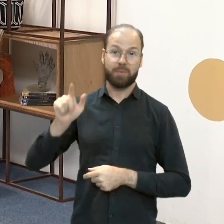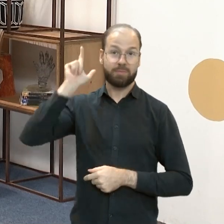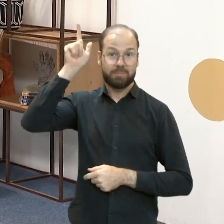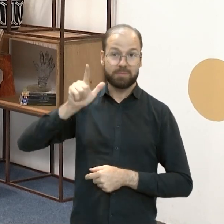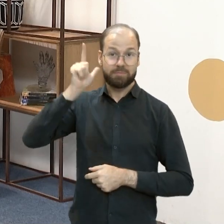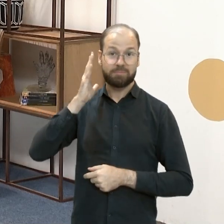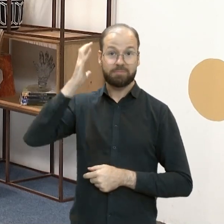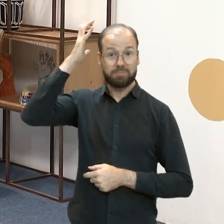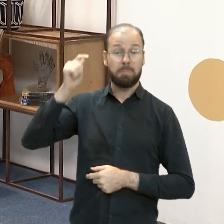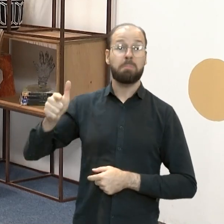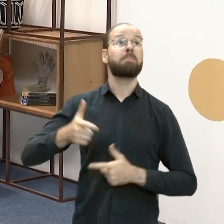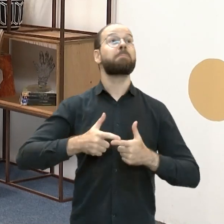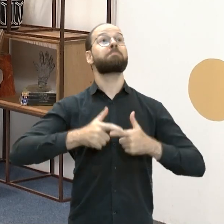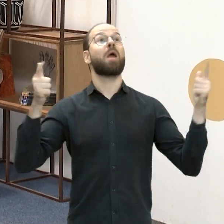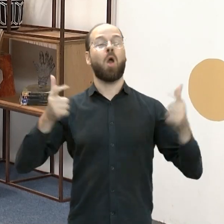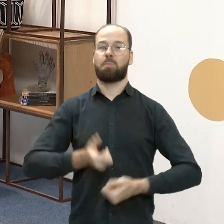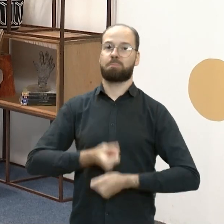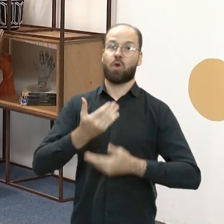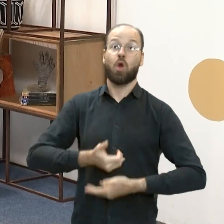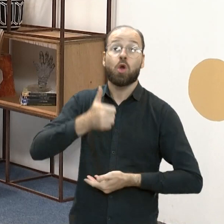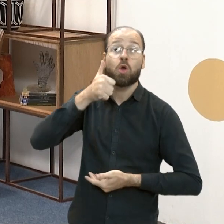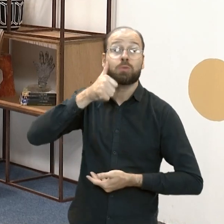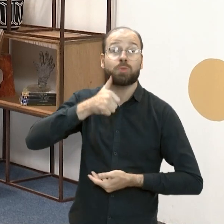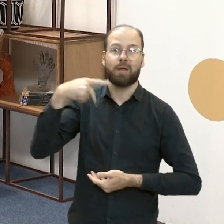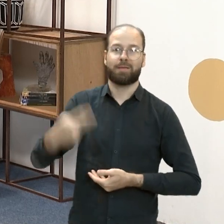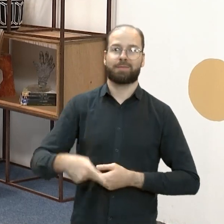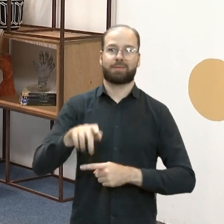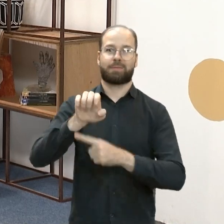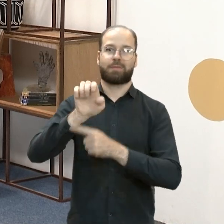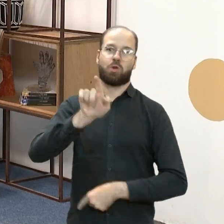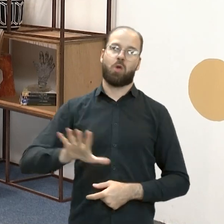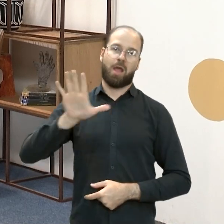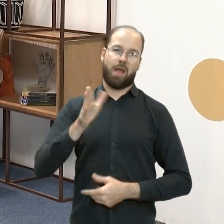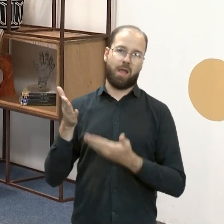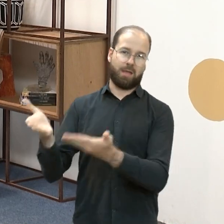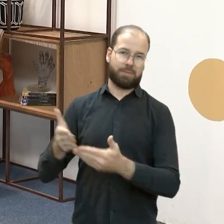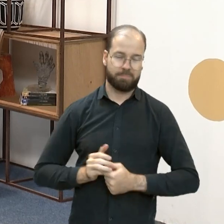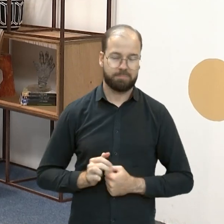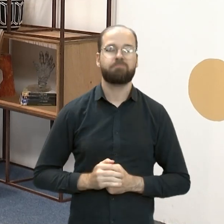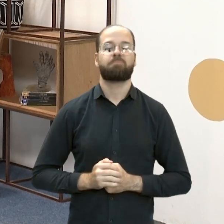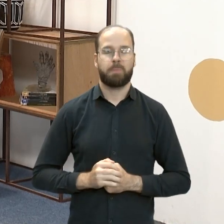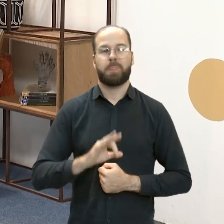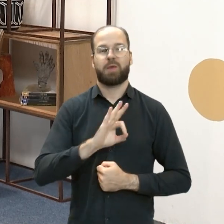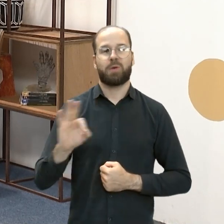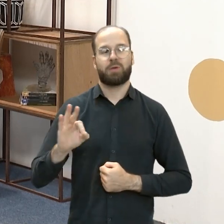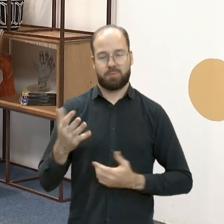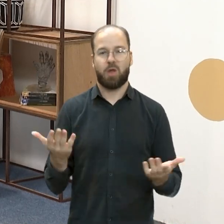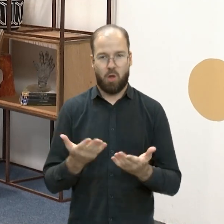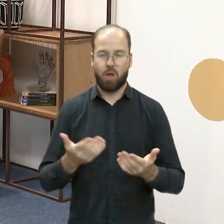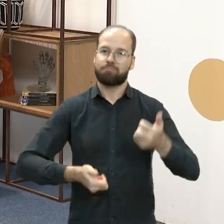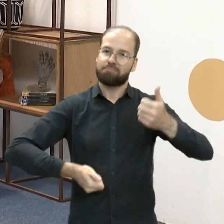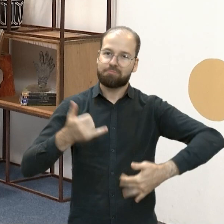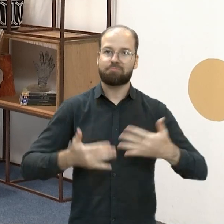maiores poetisas aqui no estado de Goiás. Bom, para a gente começar então, vamos falar mais da Leodegária, como a gente citou no início